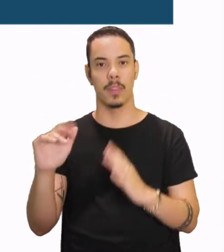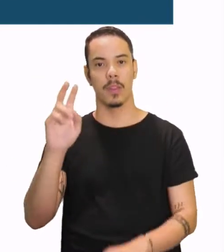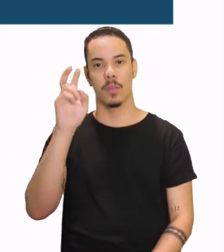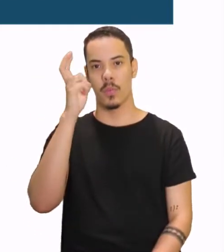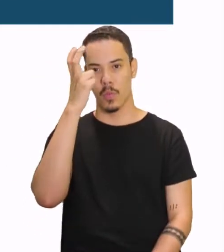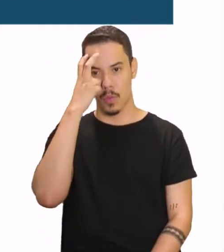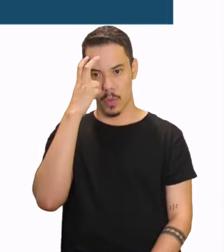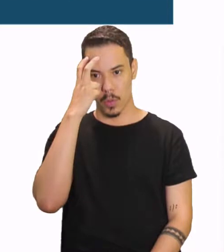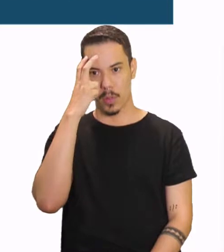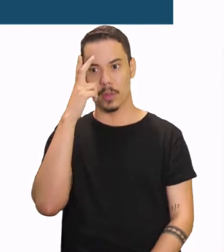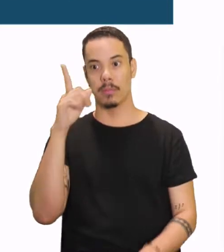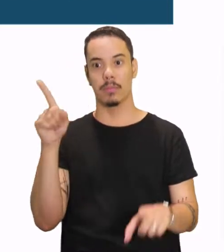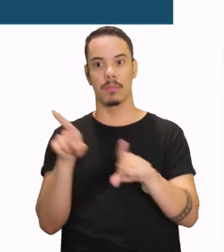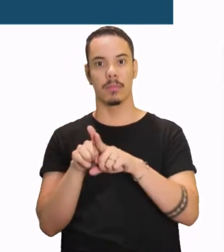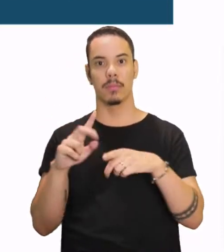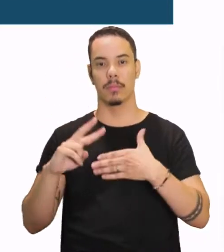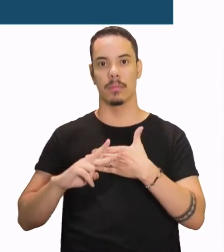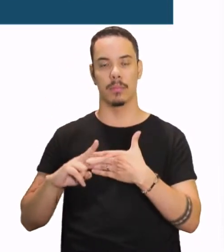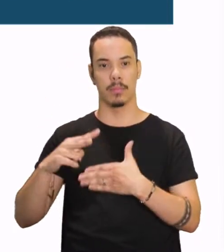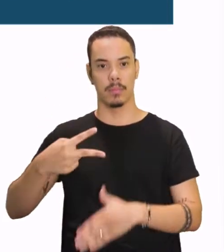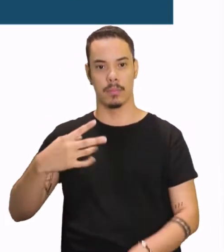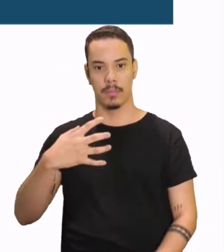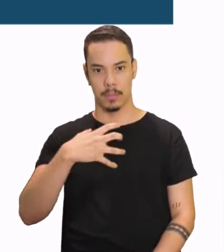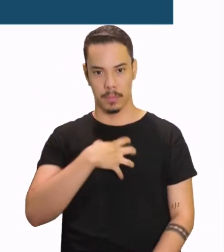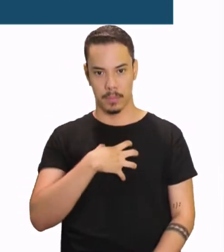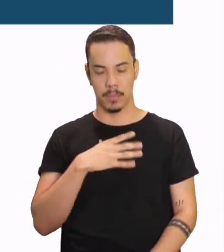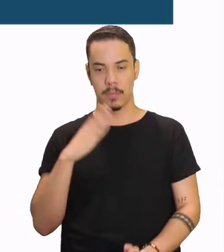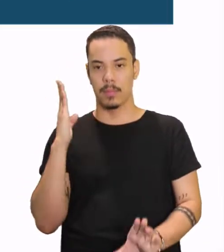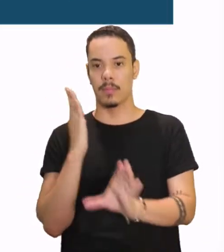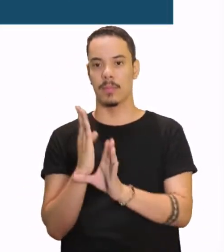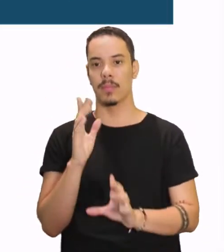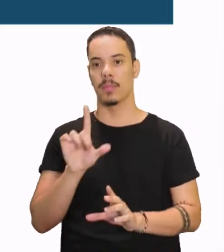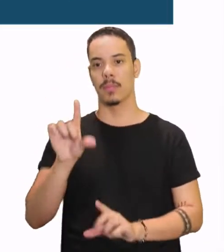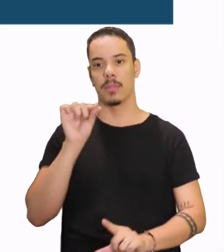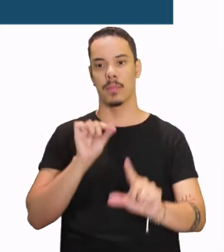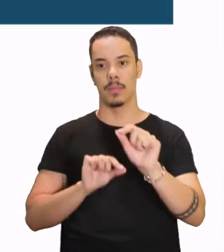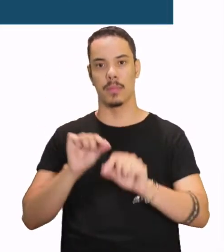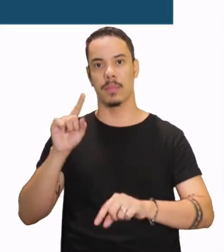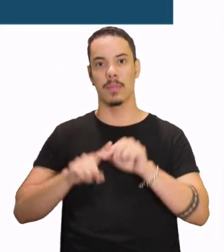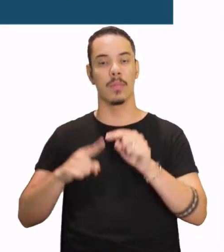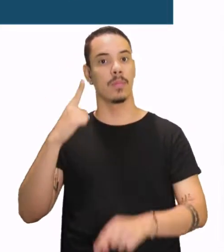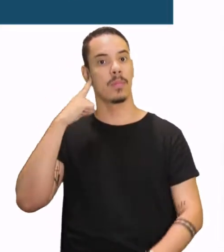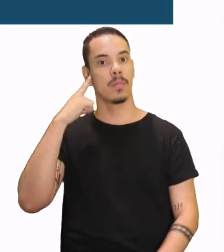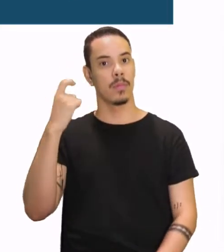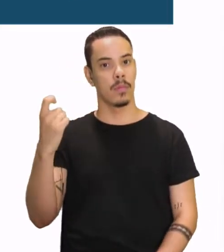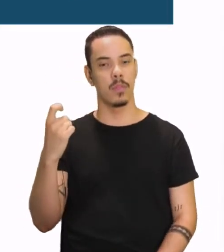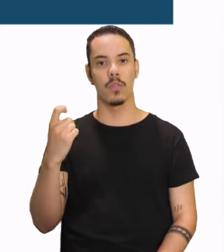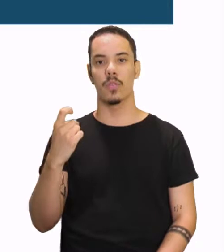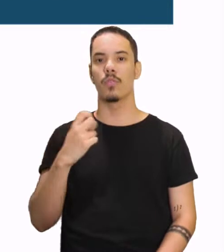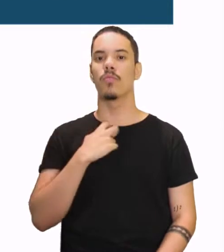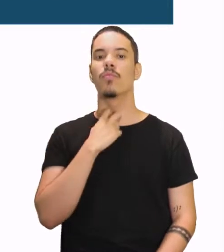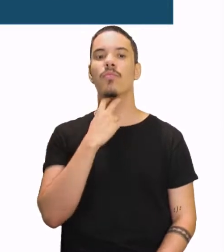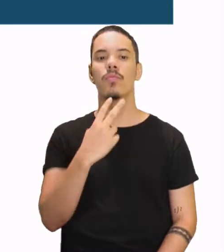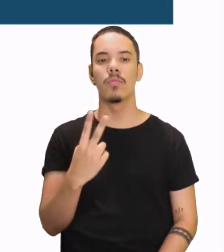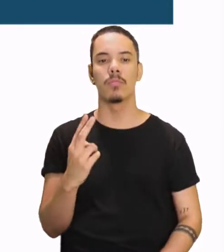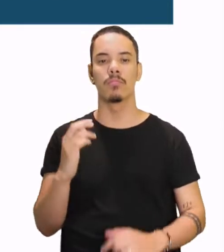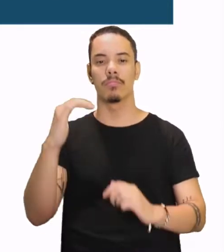culturais, efeitos de sentido, decorrente de escolha de elementos sonoros, volume,